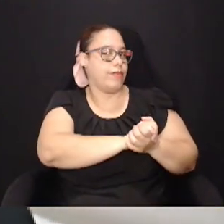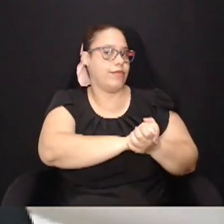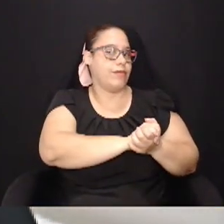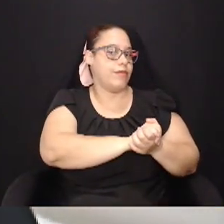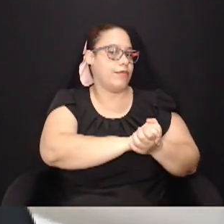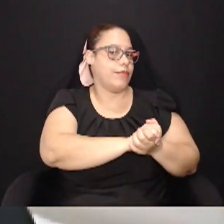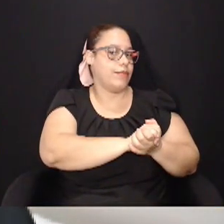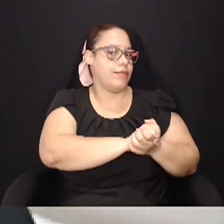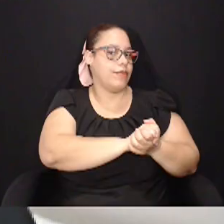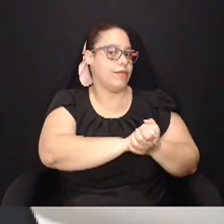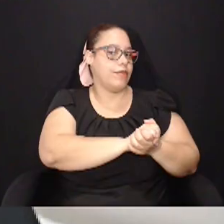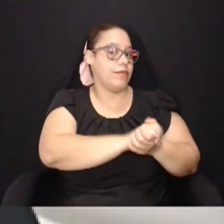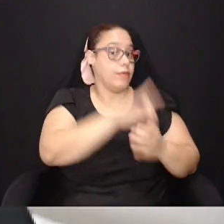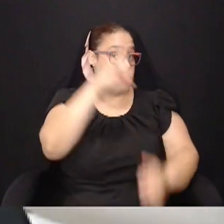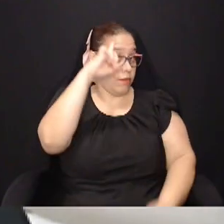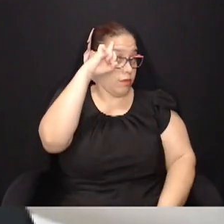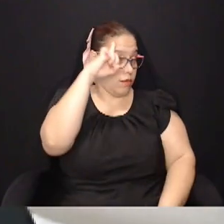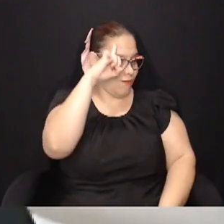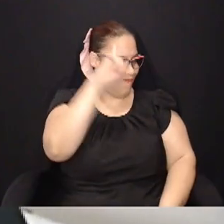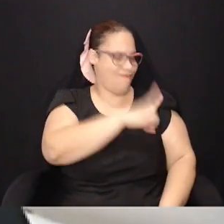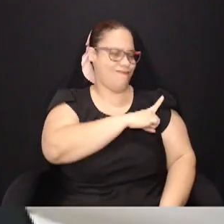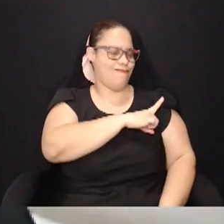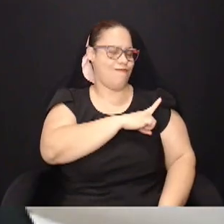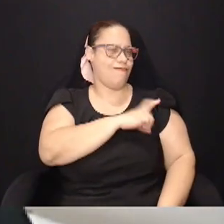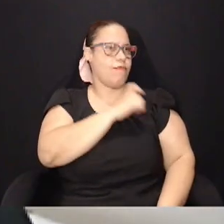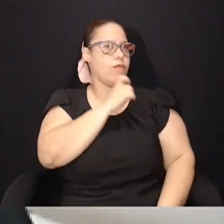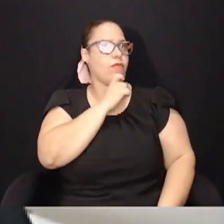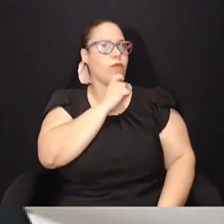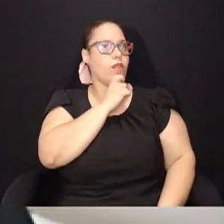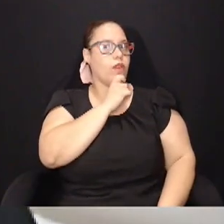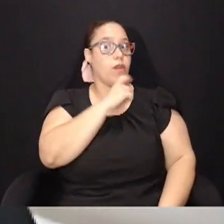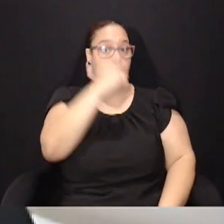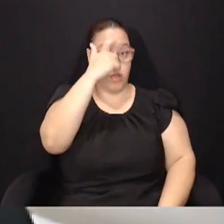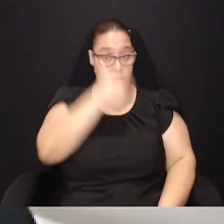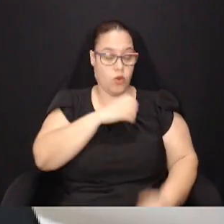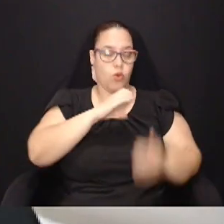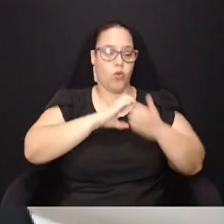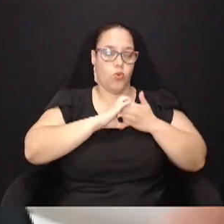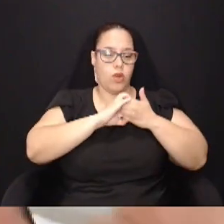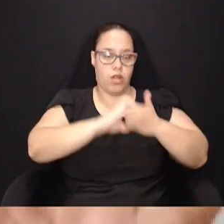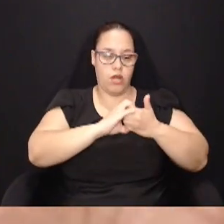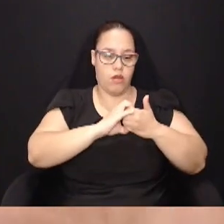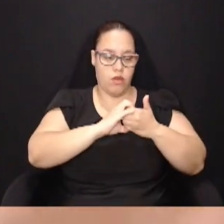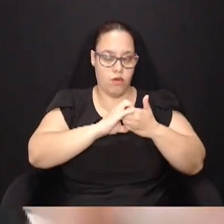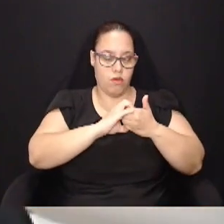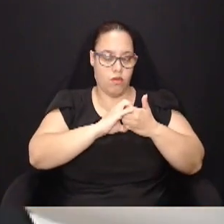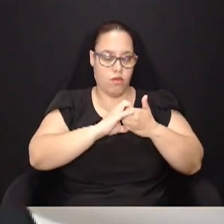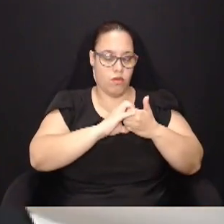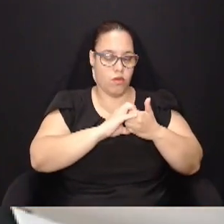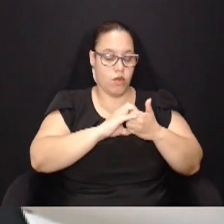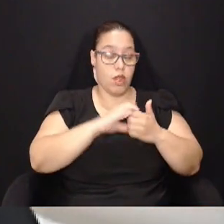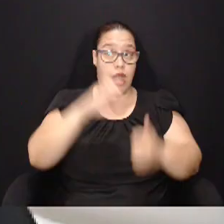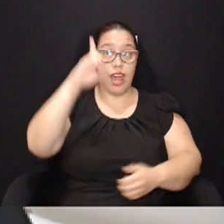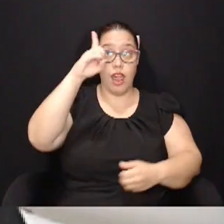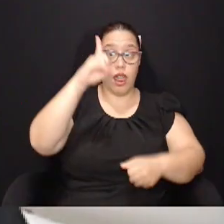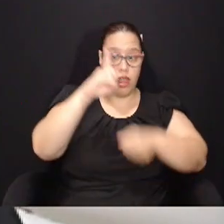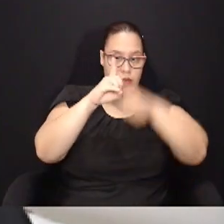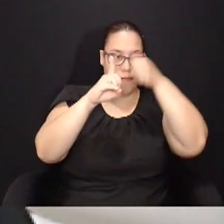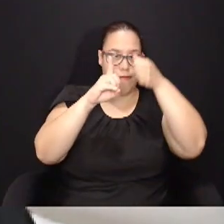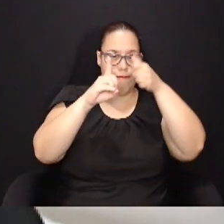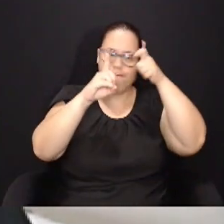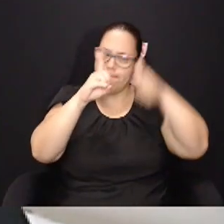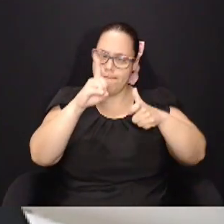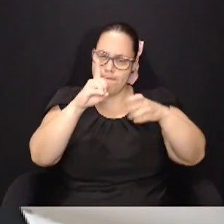Eu tomei uma decisão, eu sou um cristão, né? E quando você coloca Deus em primeiro lugar da sua vida, quando você